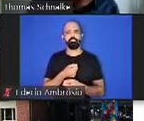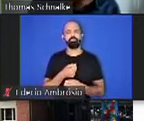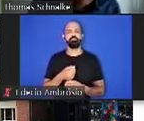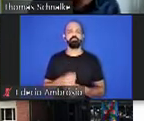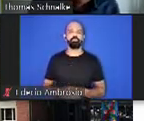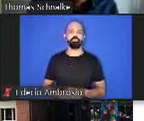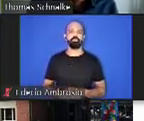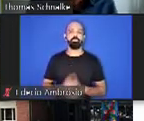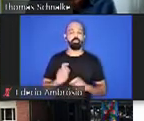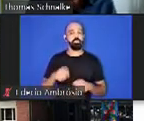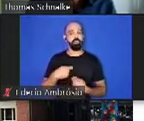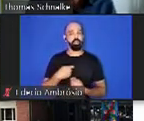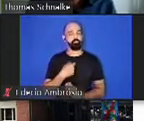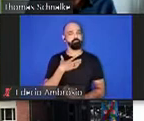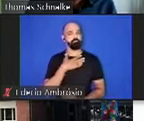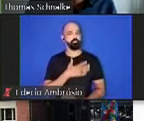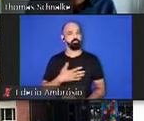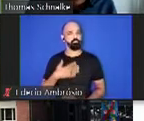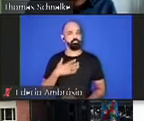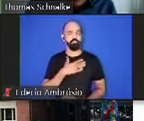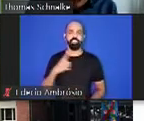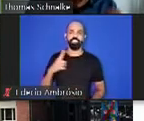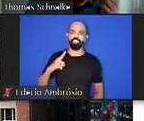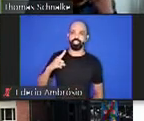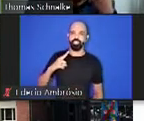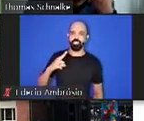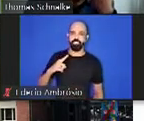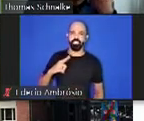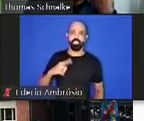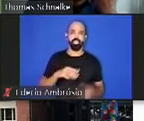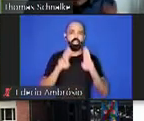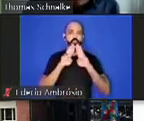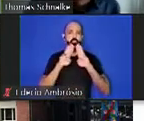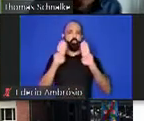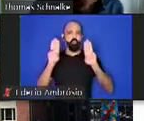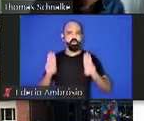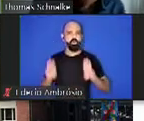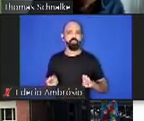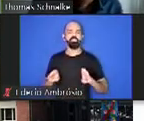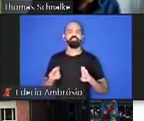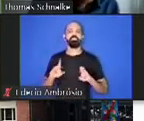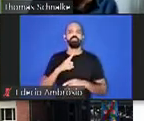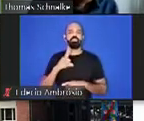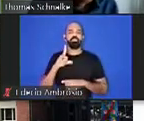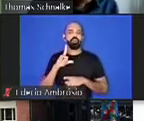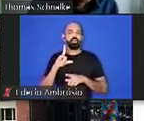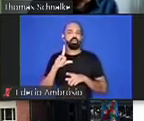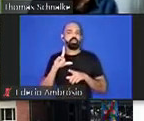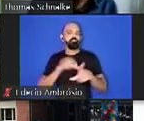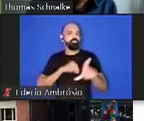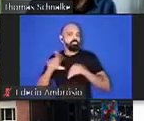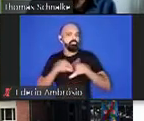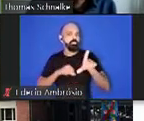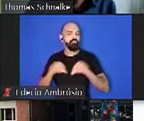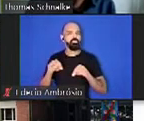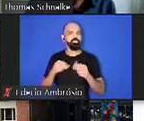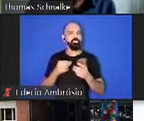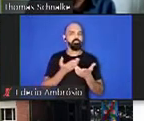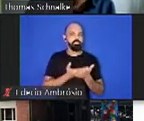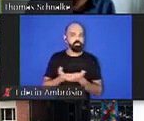muita satisfação termos esse museu e ter essas opções de estudar a